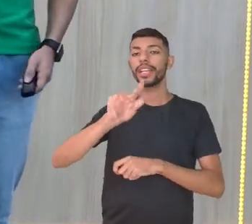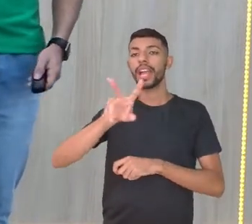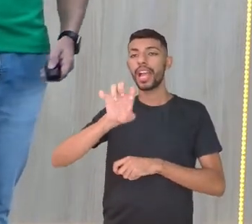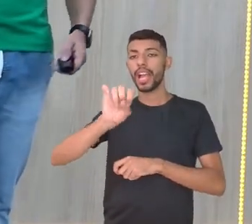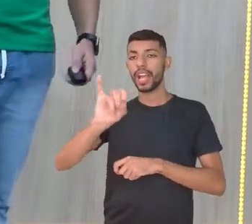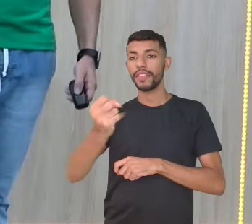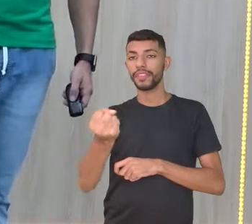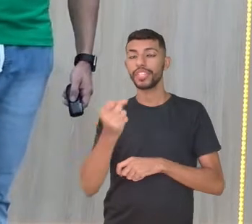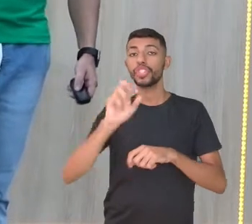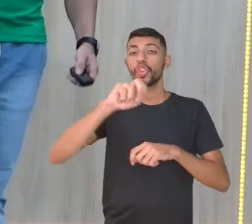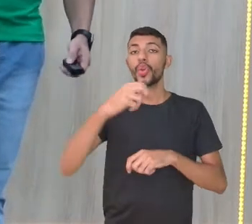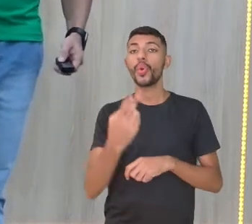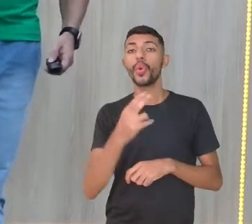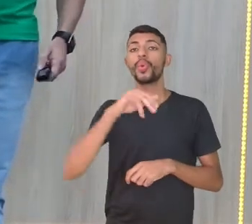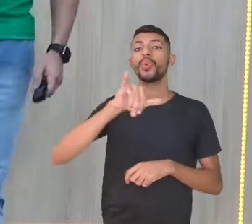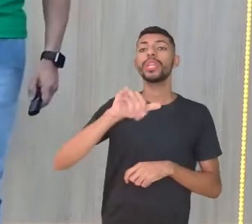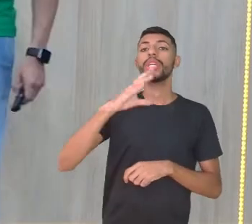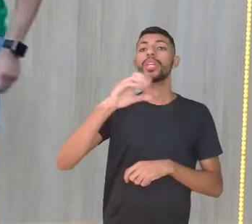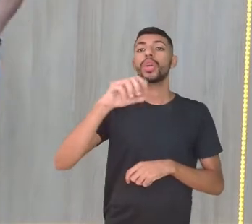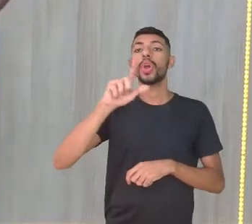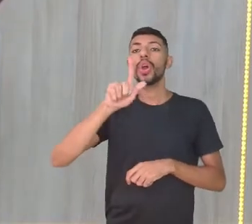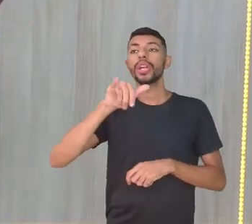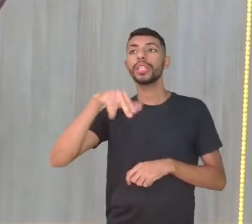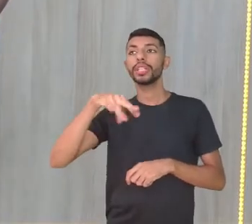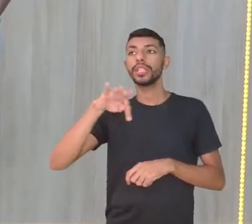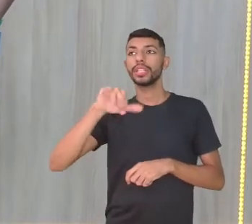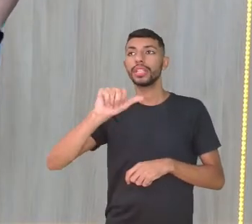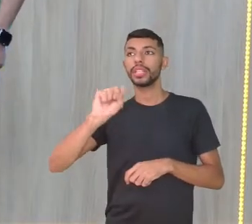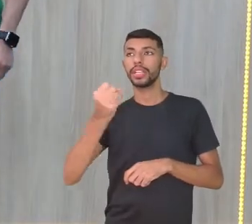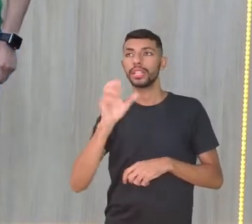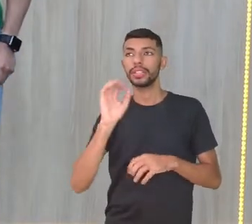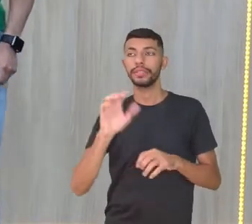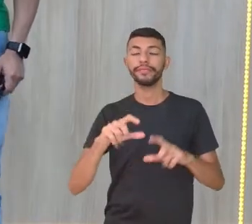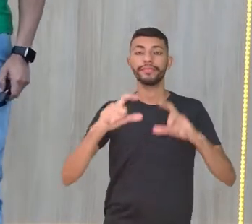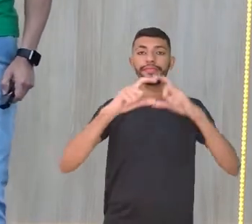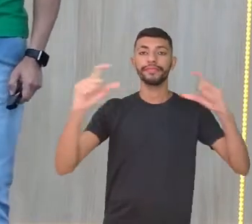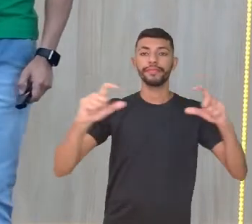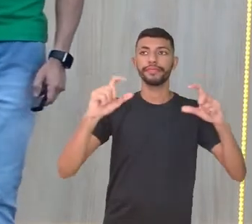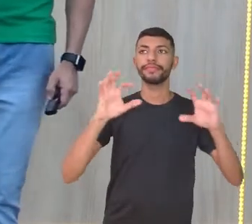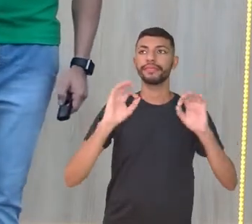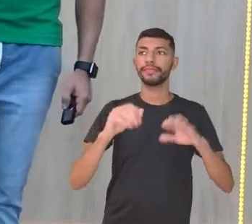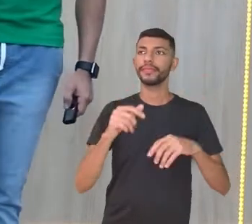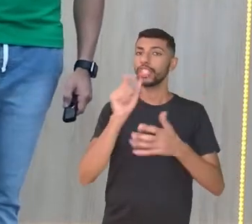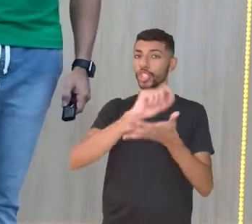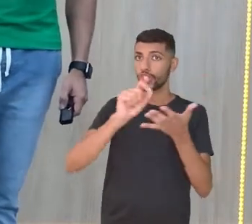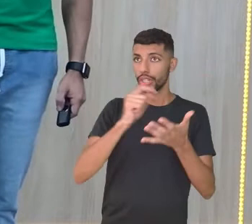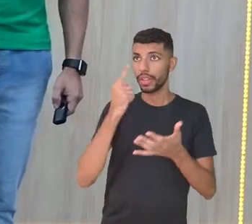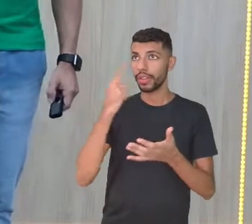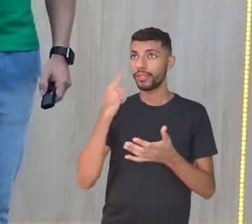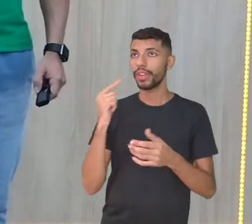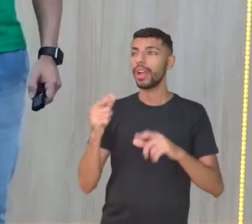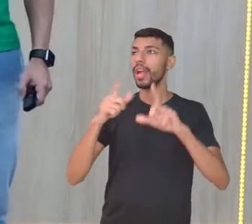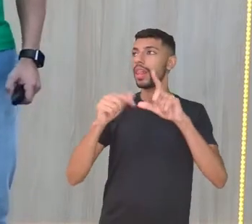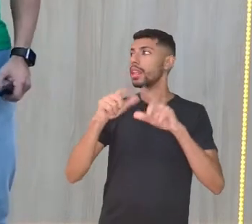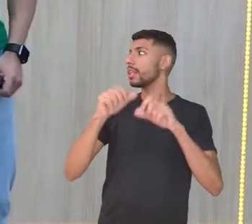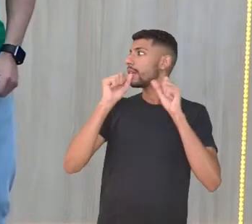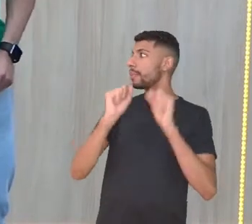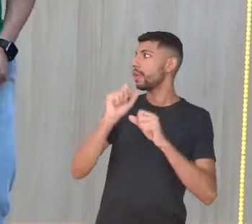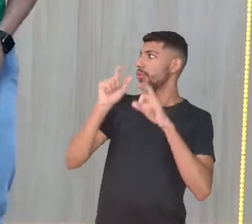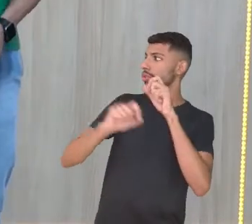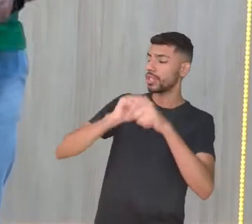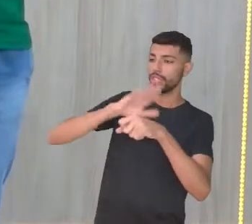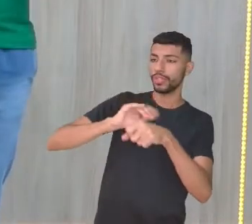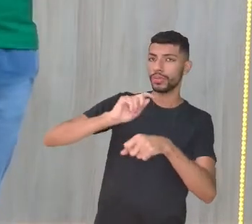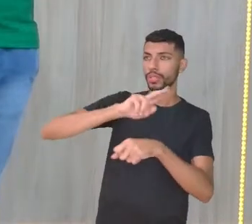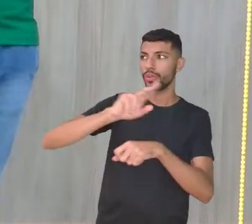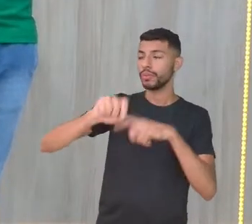de incógnitas, tá? Anote aí esse nome no seu caderno, certo? Essas letras, elas são chamadas